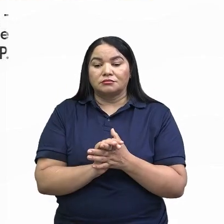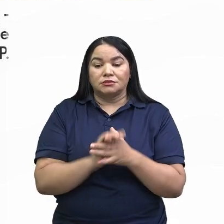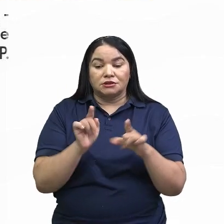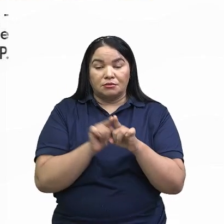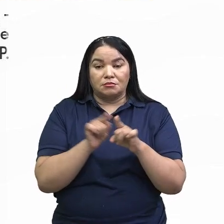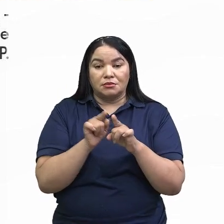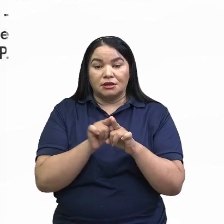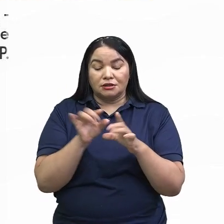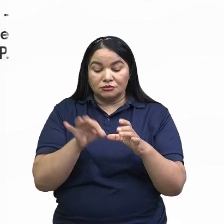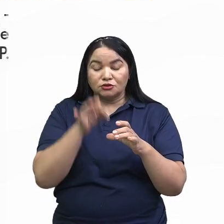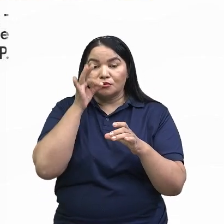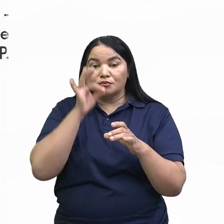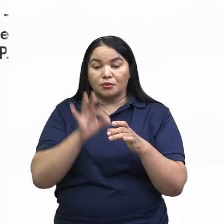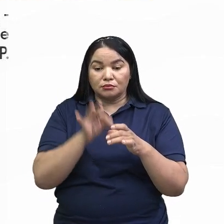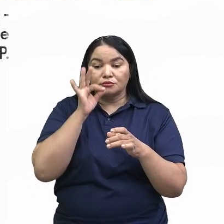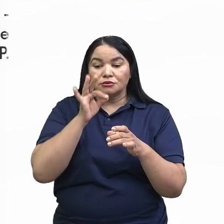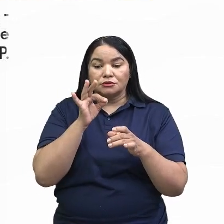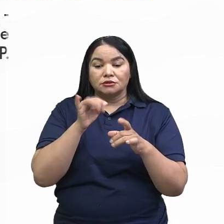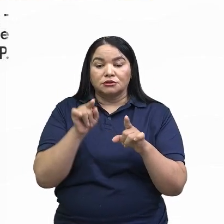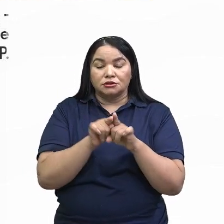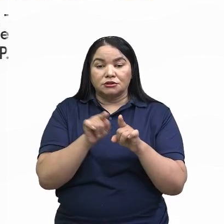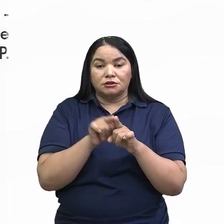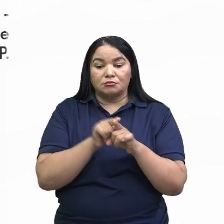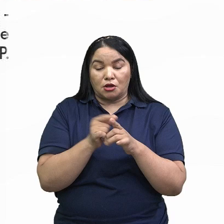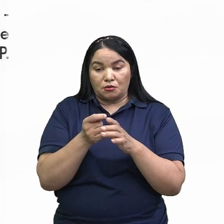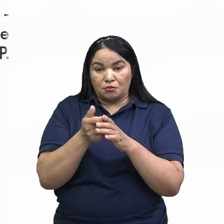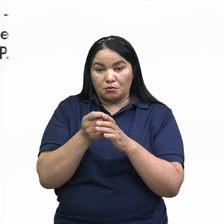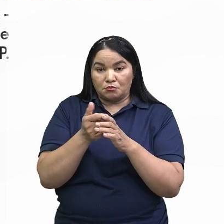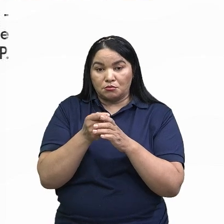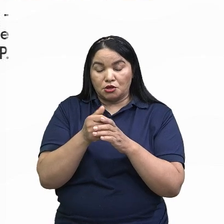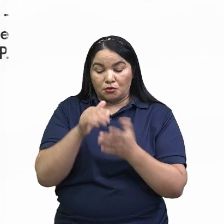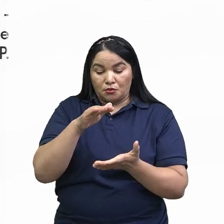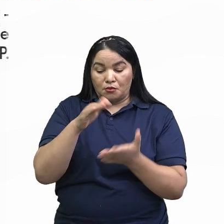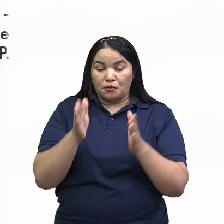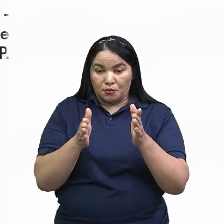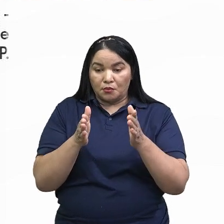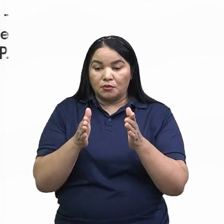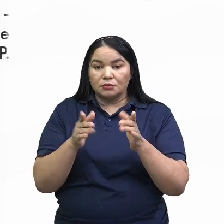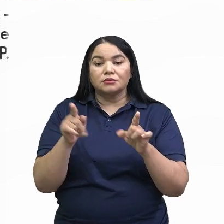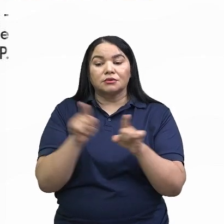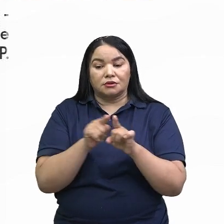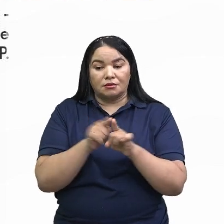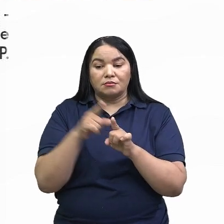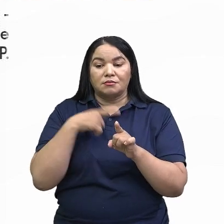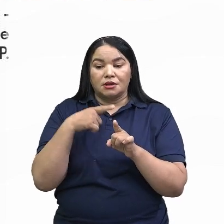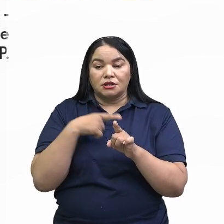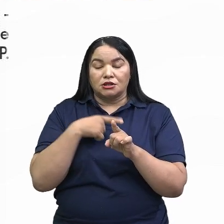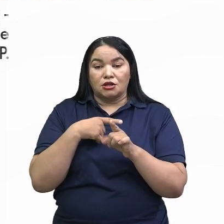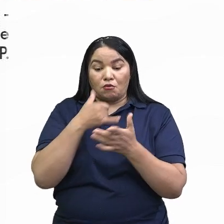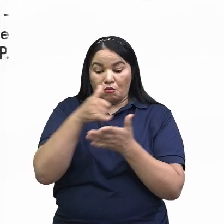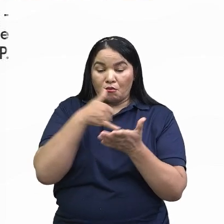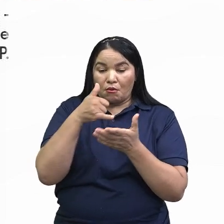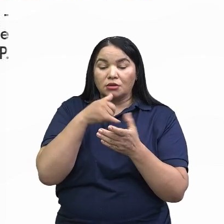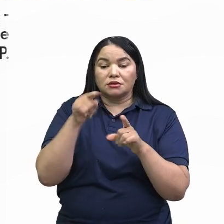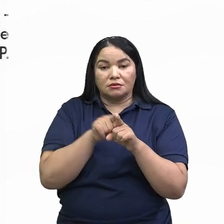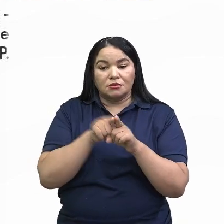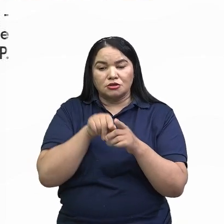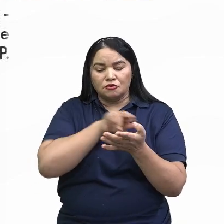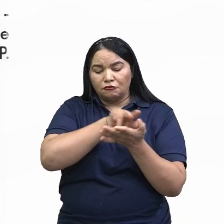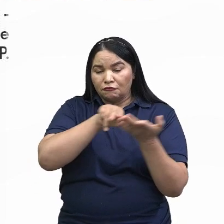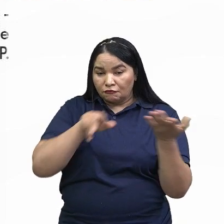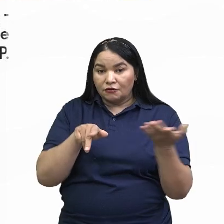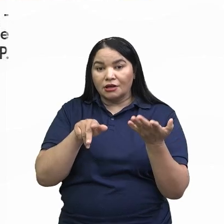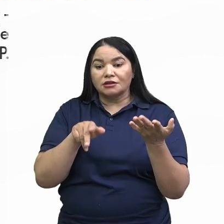salgadinho ali de milho, do fubá, tem também o triângulo lá com esse T amarelo. Então, isso quer dizer que nós temos ali